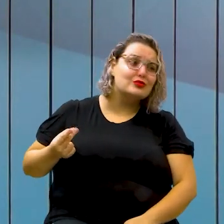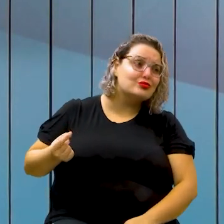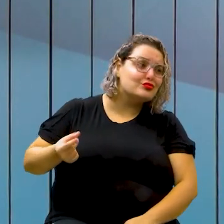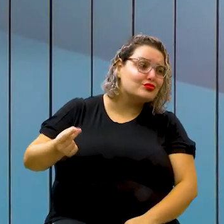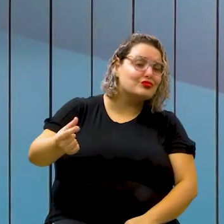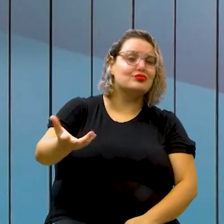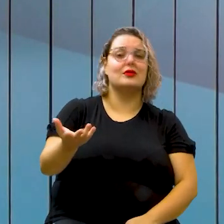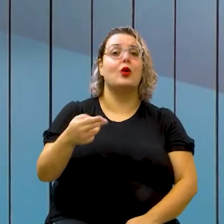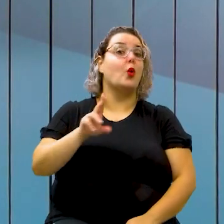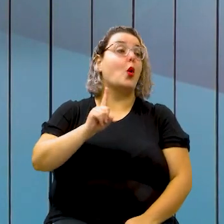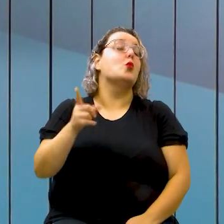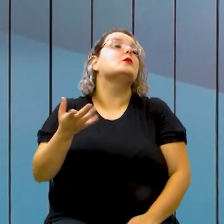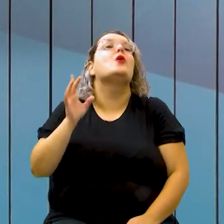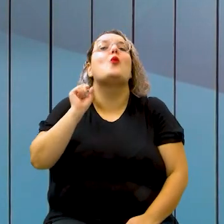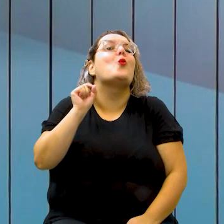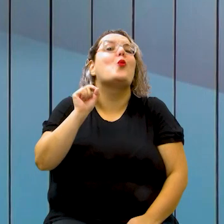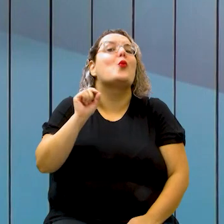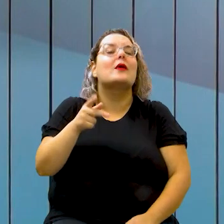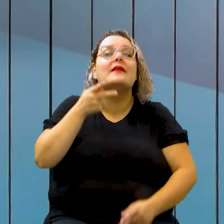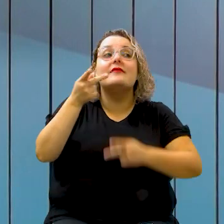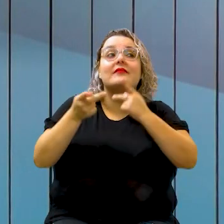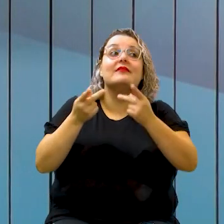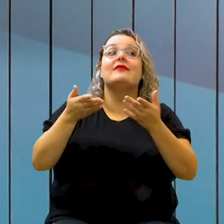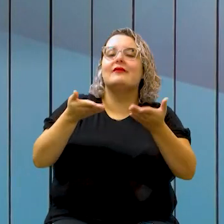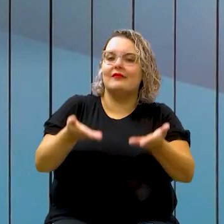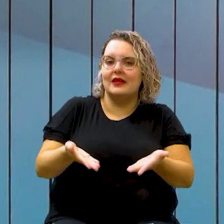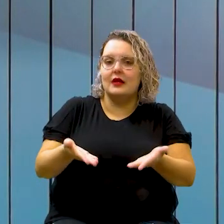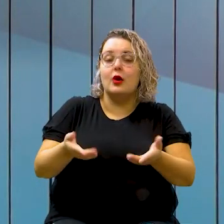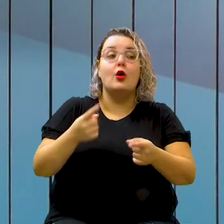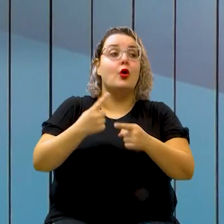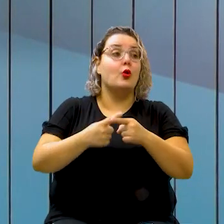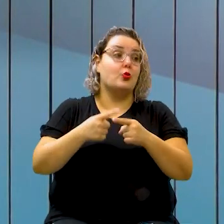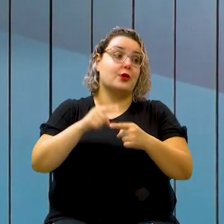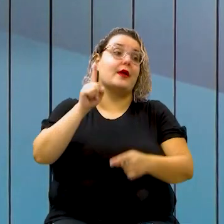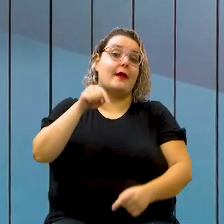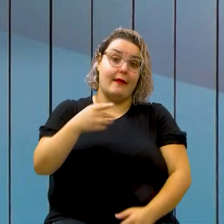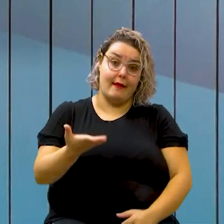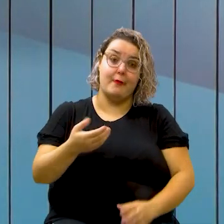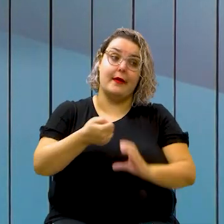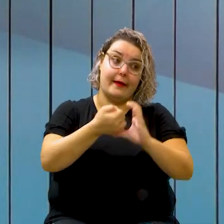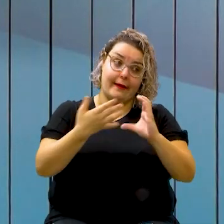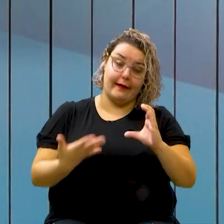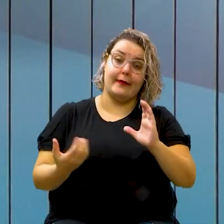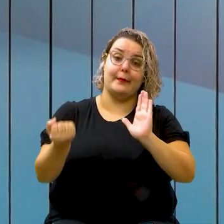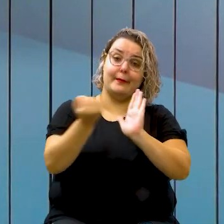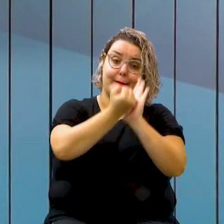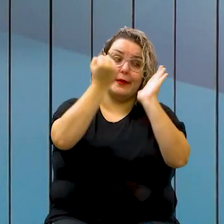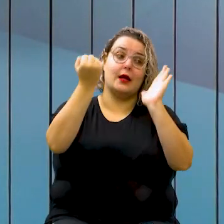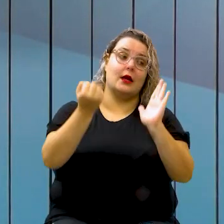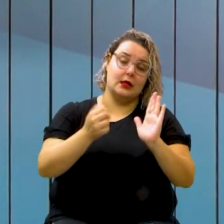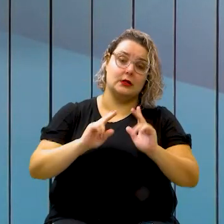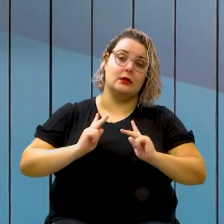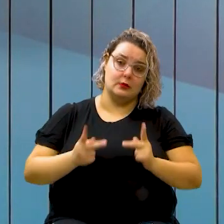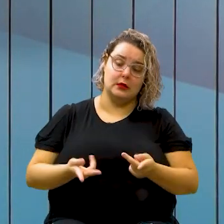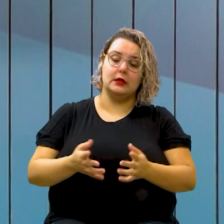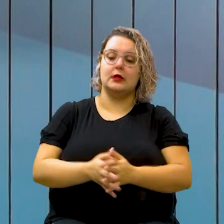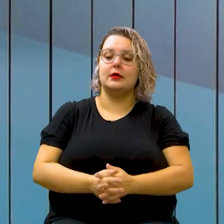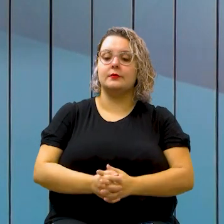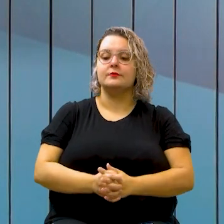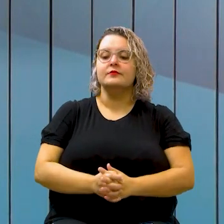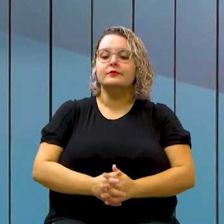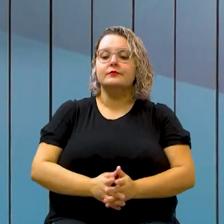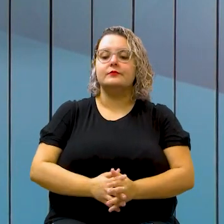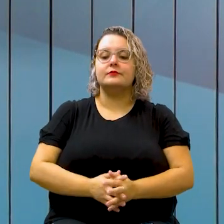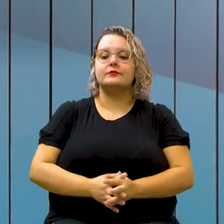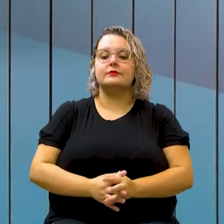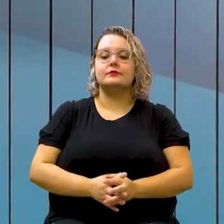longa duração ou não? O que a senhora Então, pode falar a respeito dessa situação? Porque essa é uma característica marcante da